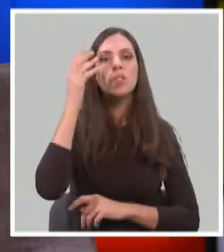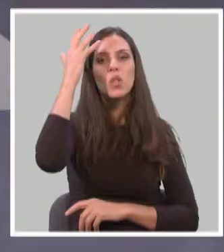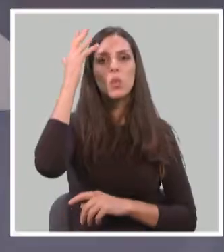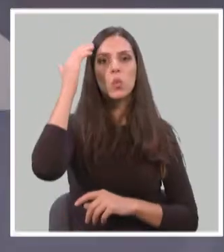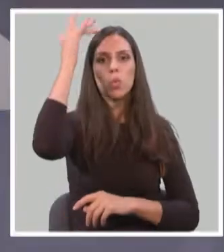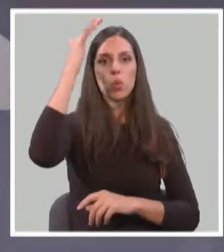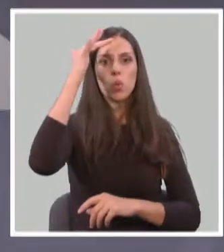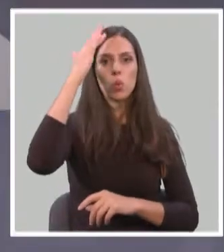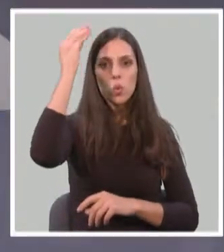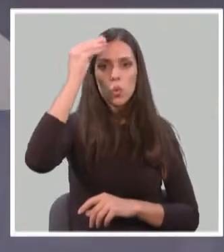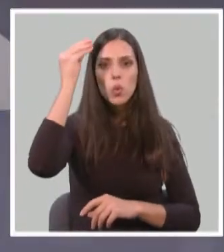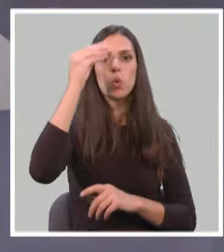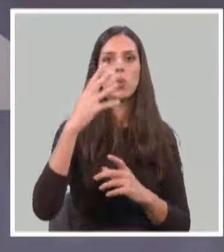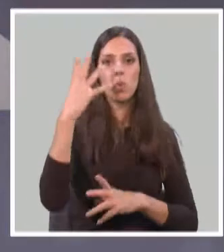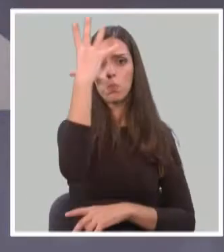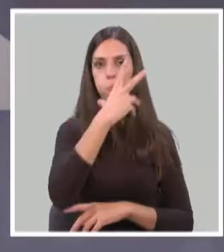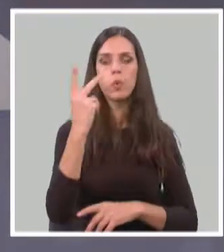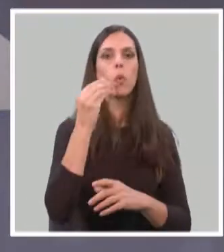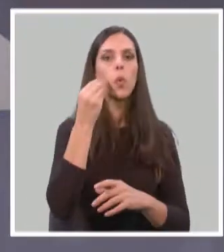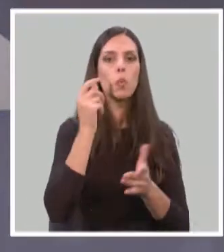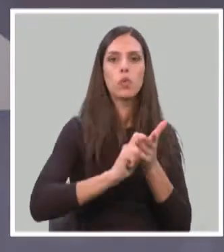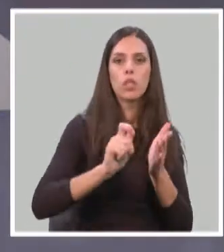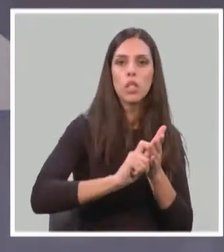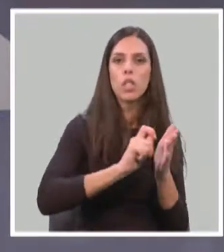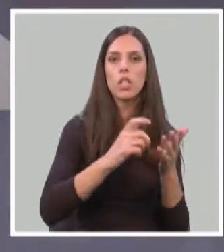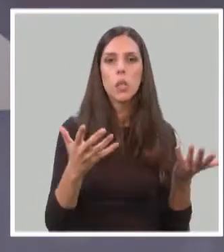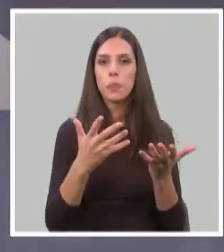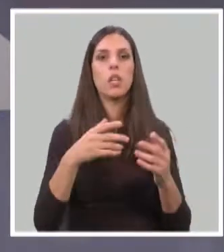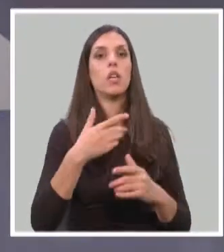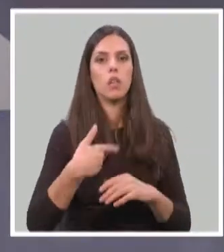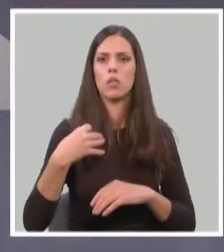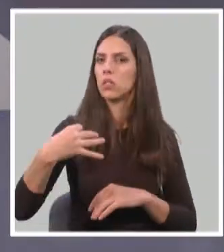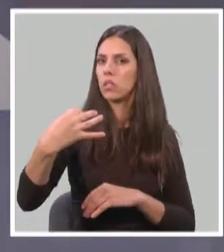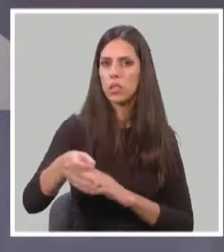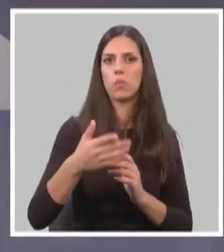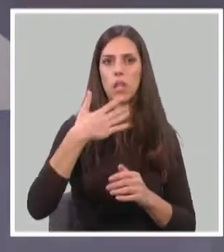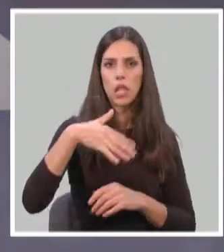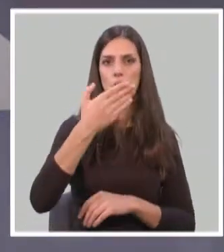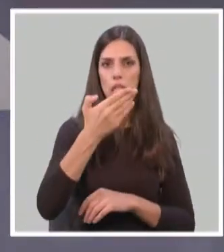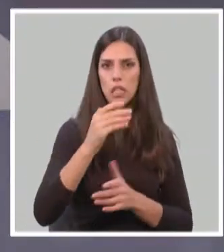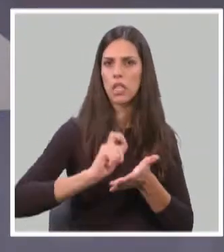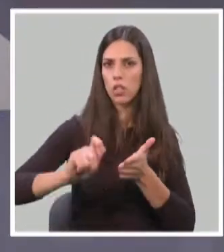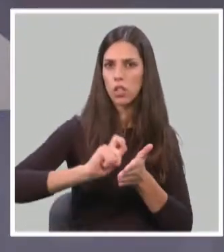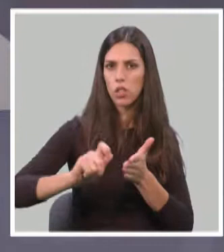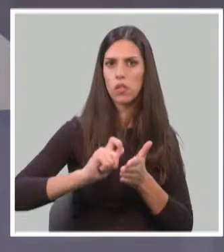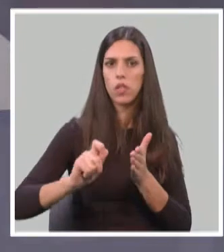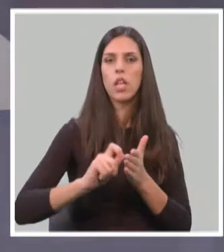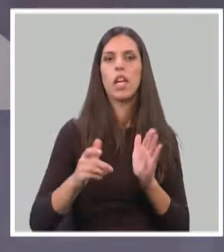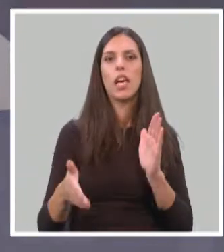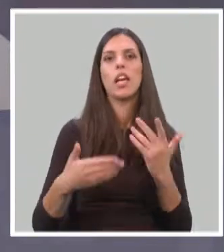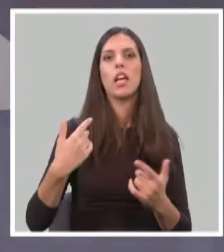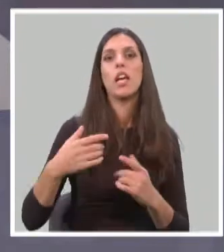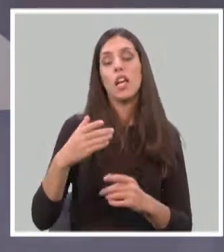ator, como é que vai para a escrita e para o guião? Eu sempre escrevi. Comecei a escrever com 17 anos para o único